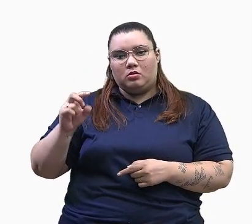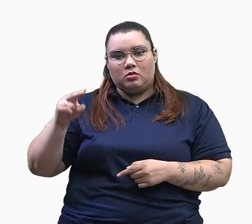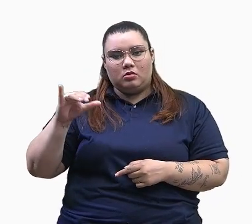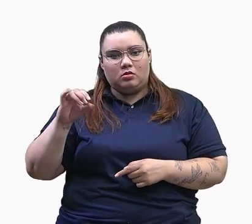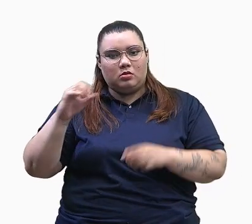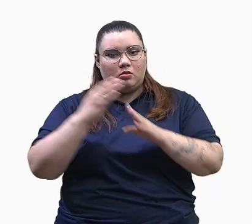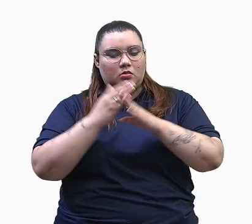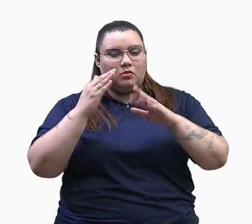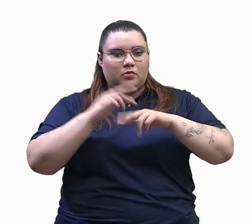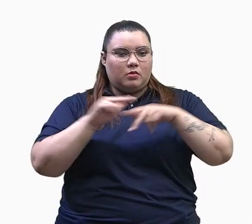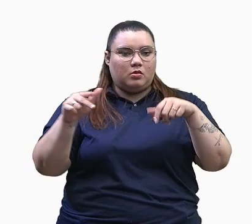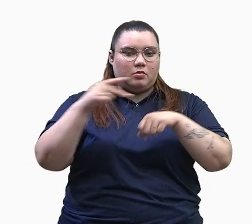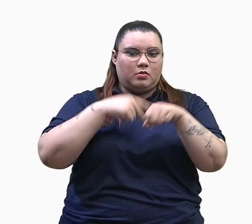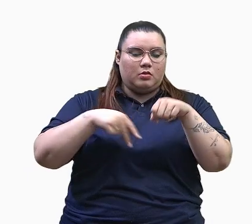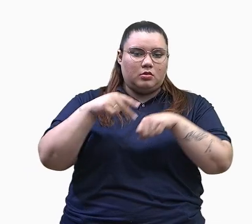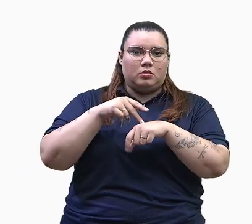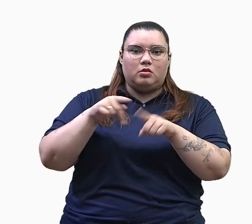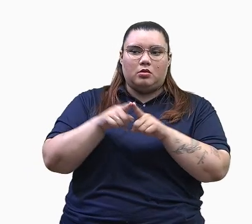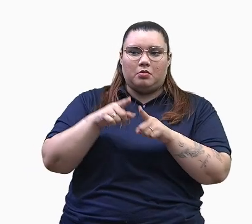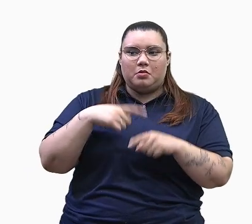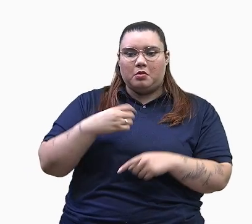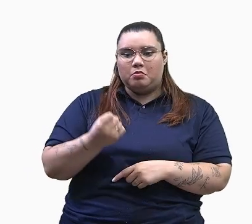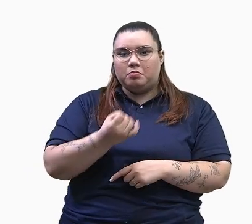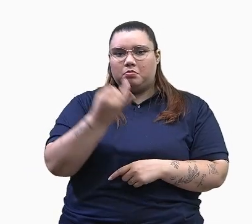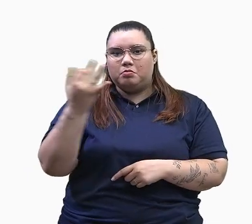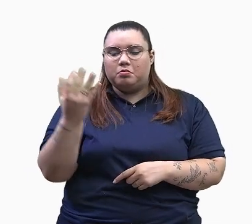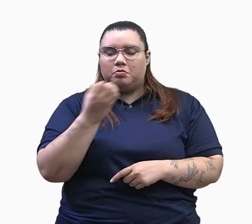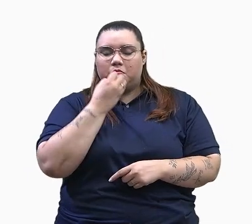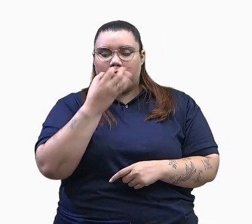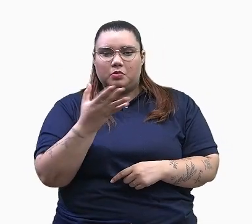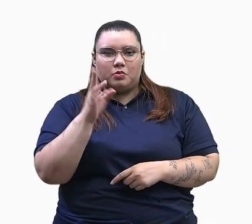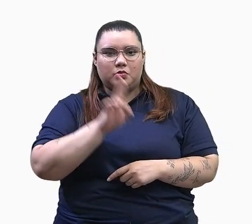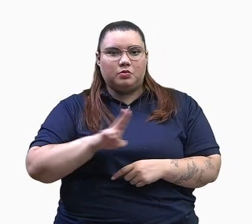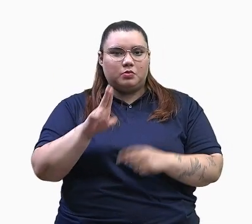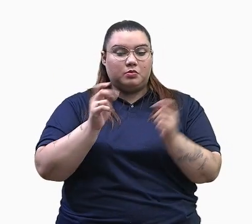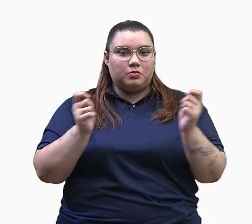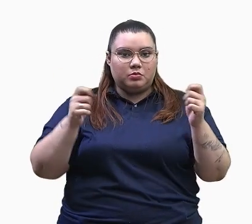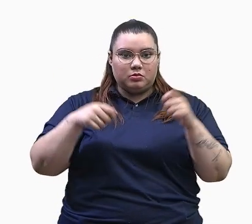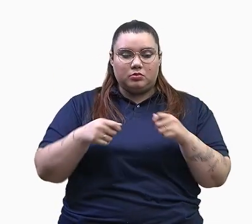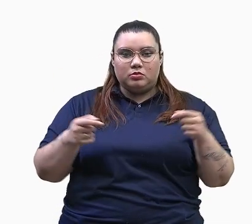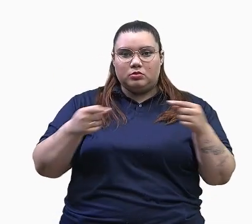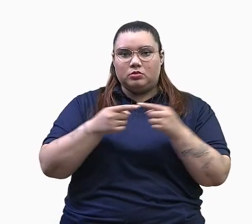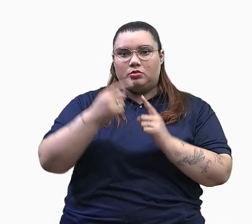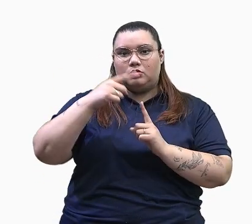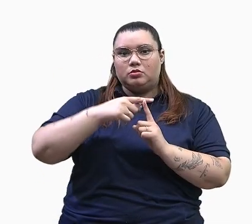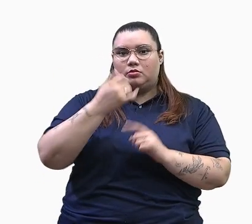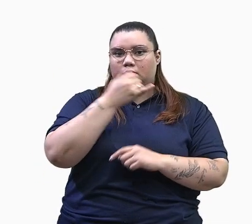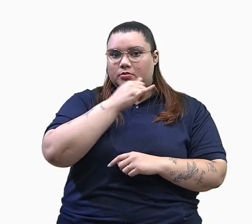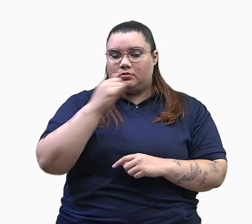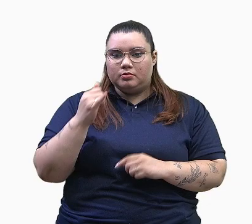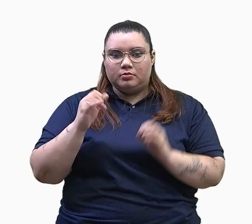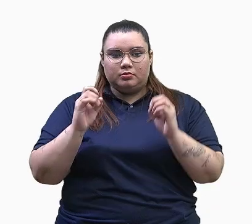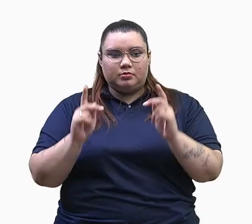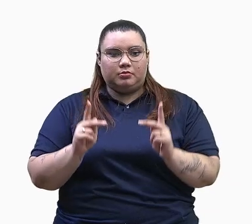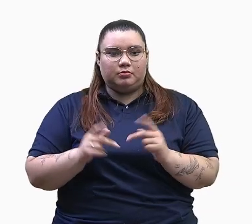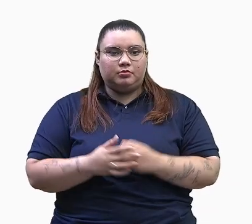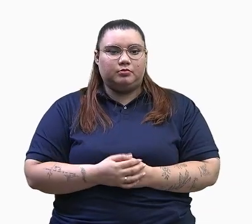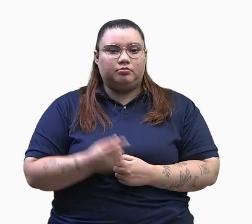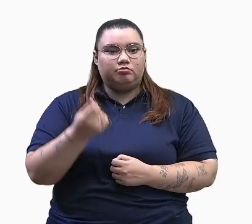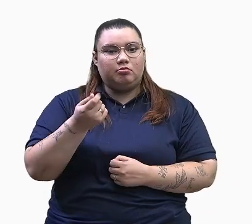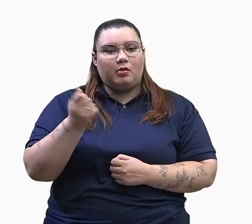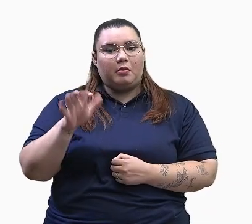encontrada em muitos países e também em quantidades consideráveis para ser utilizado como fonte de energia. Operação